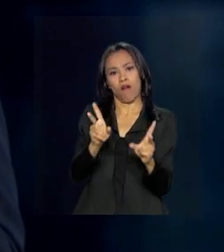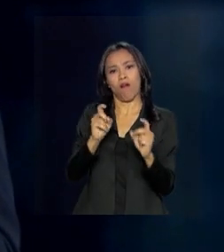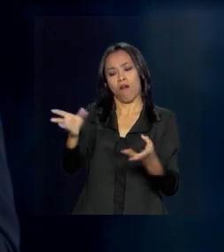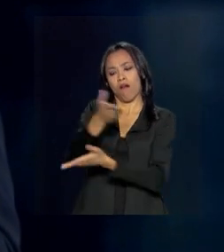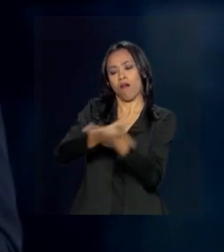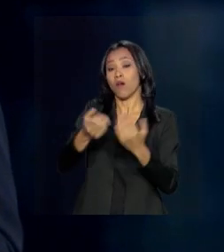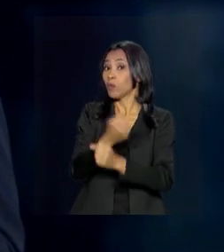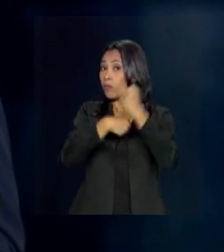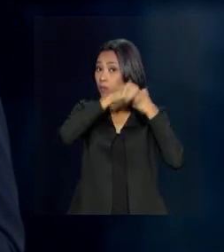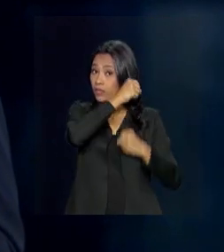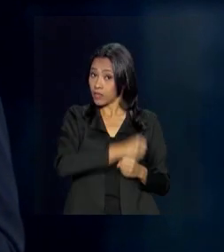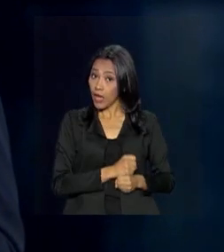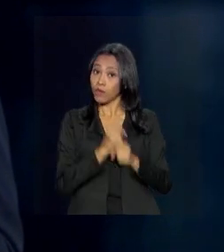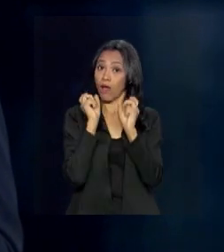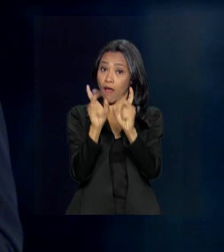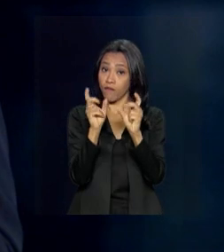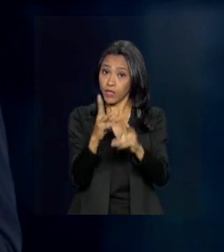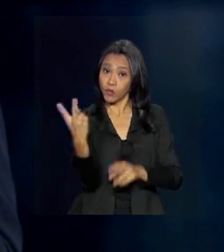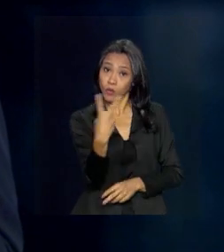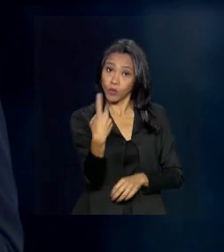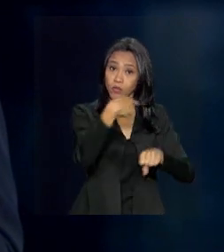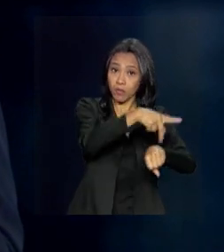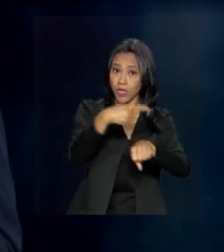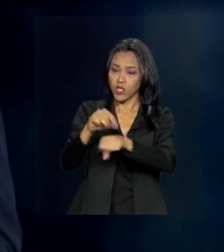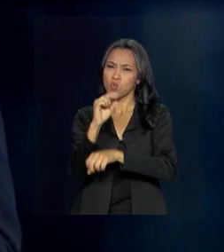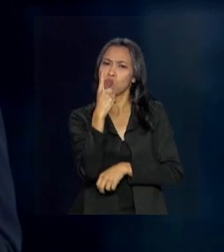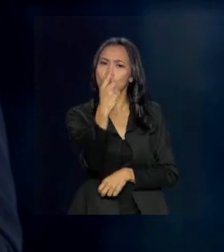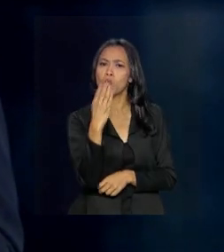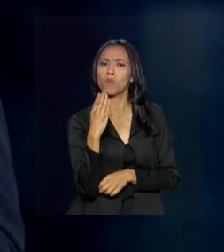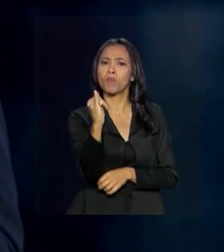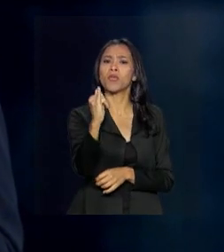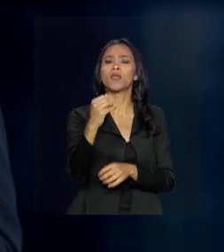passado, o comércio entre os dois países chegou a